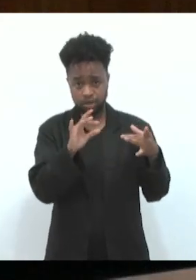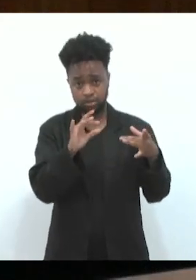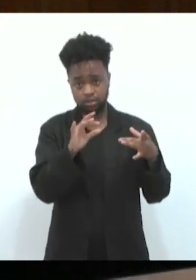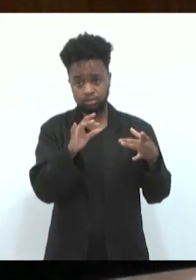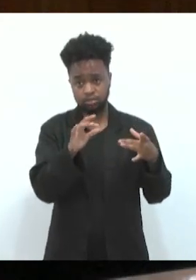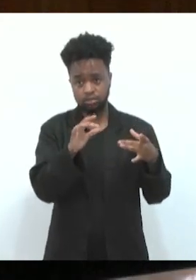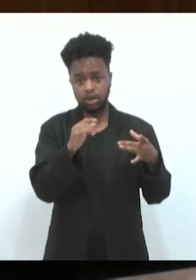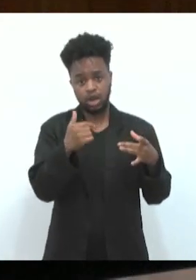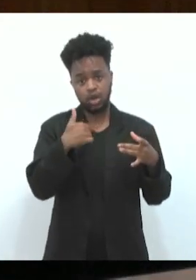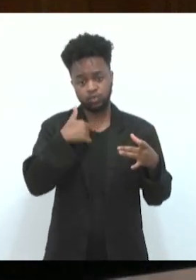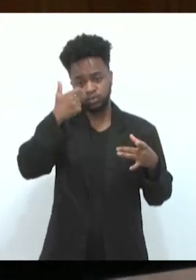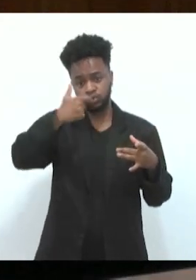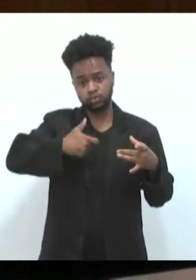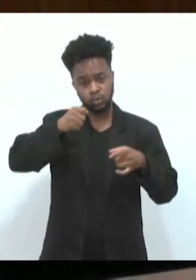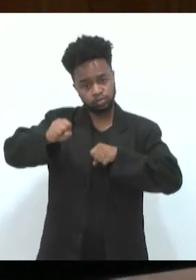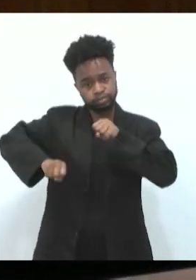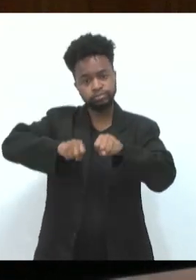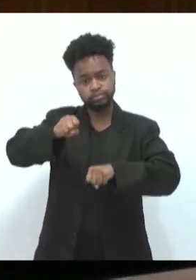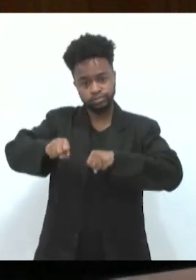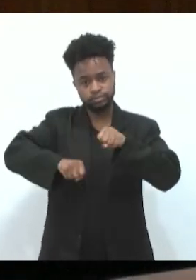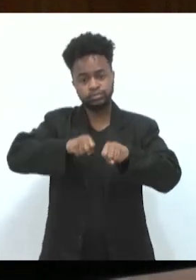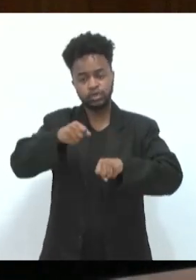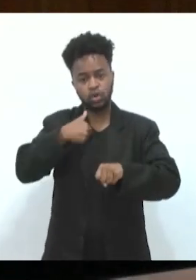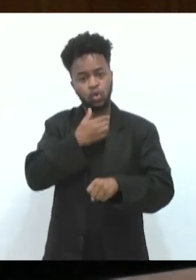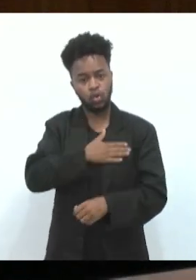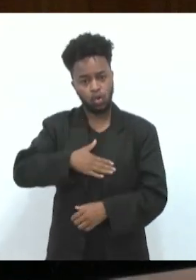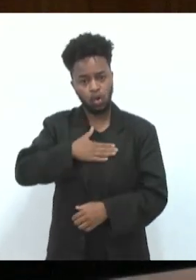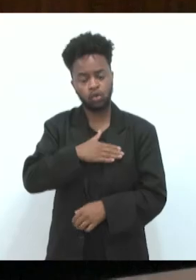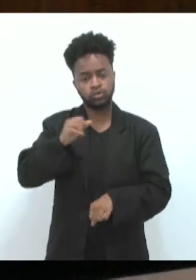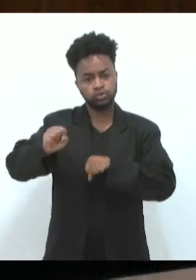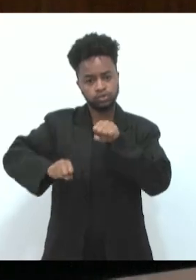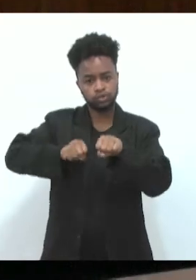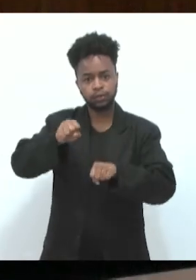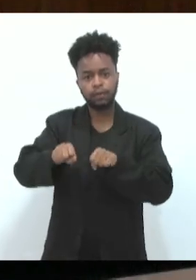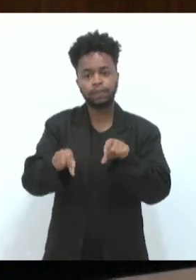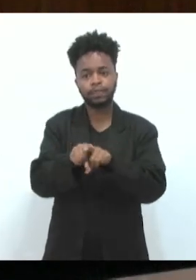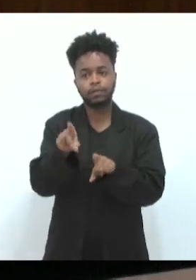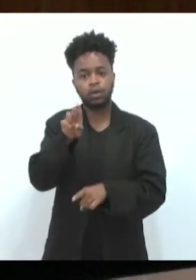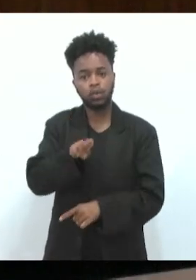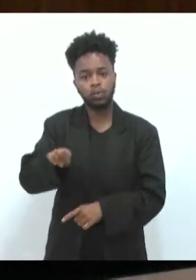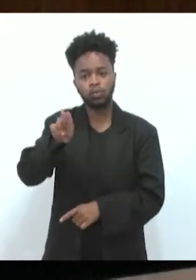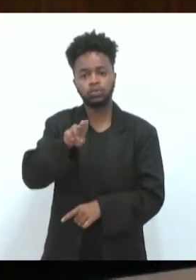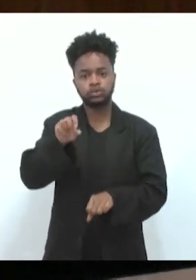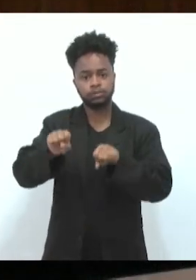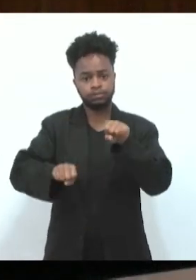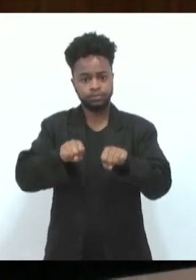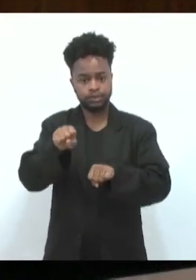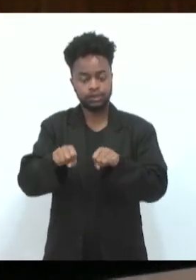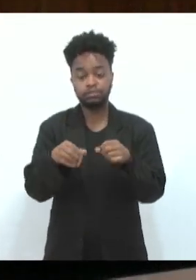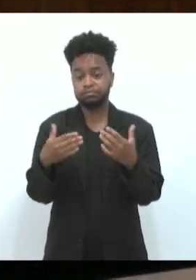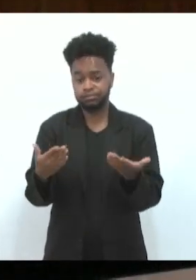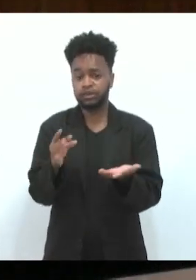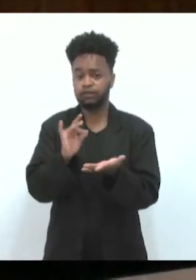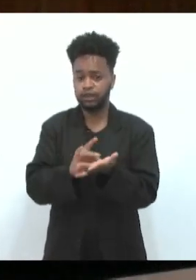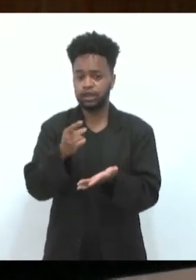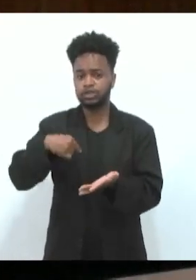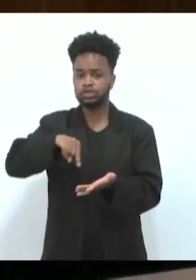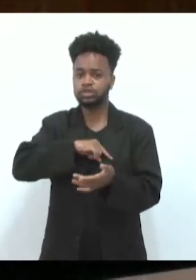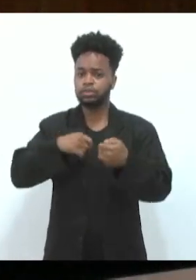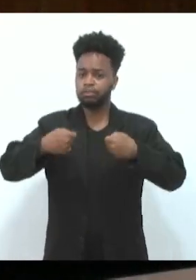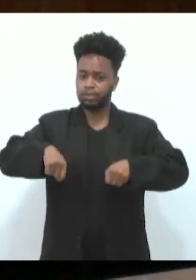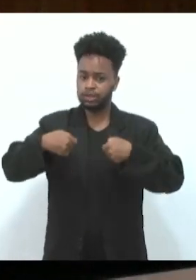sou ciclista, pedalo, gosto de pedal, uso bicicleta, e a gente realmente